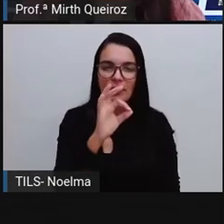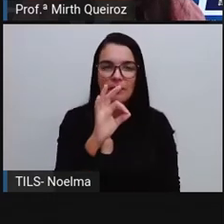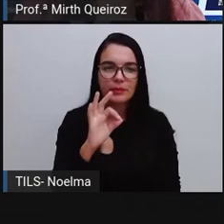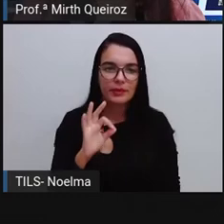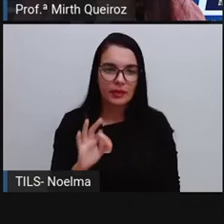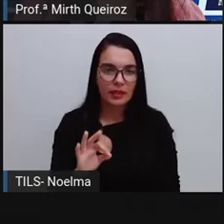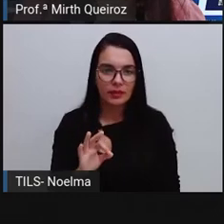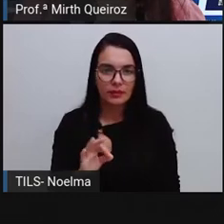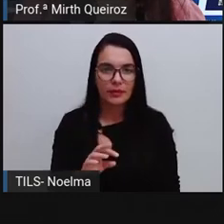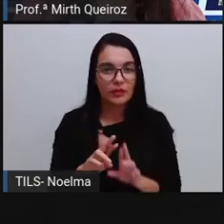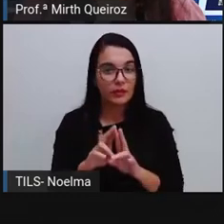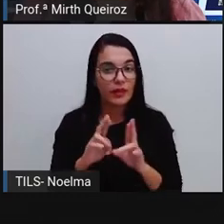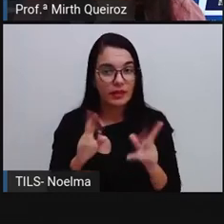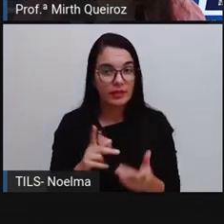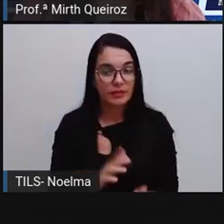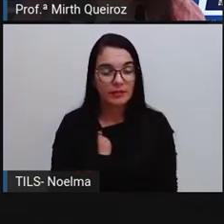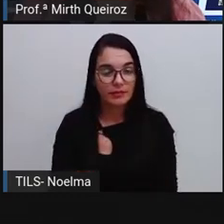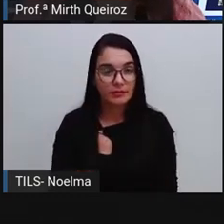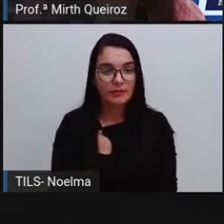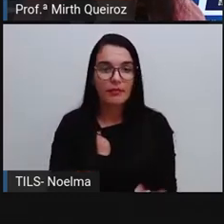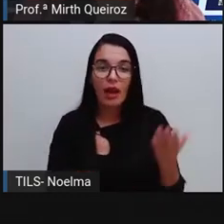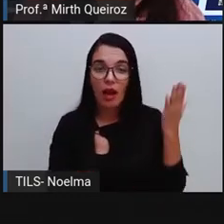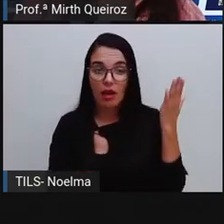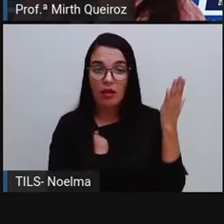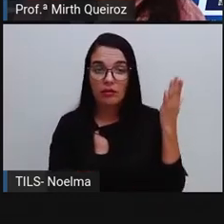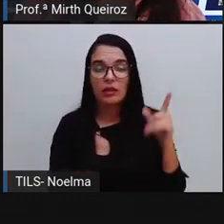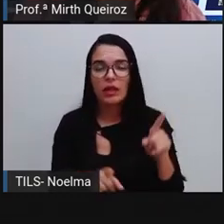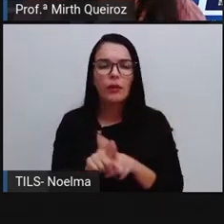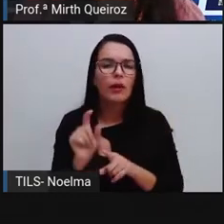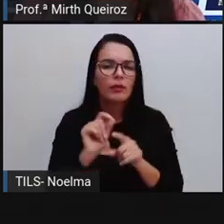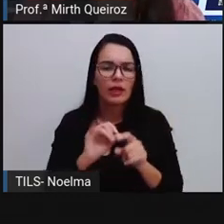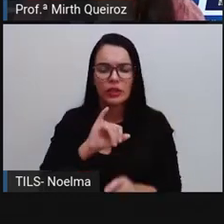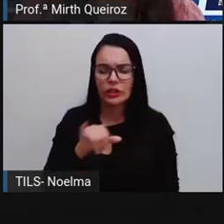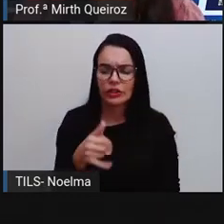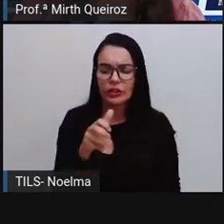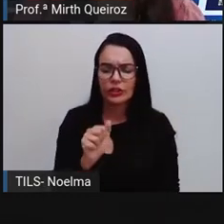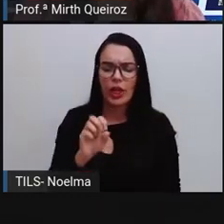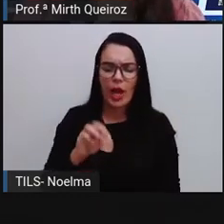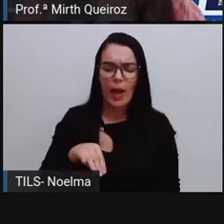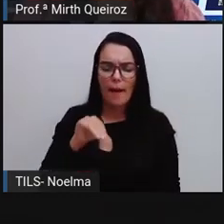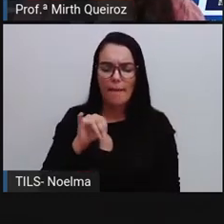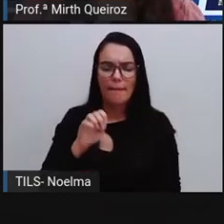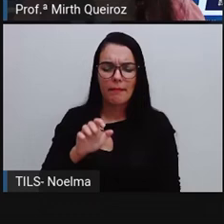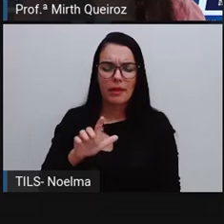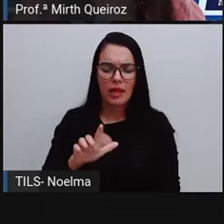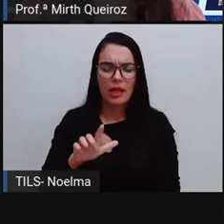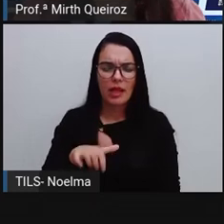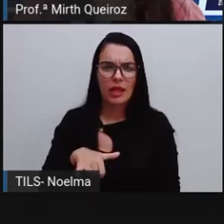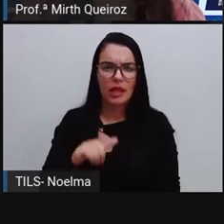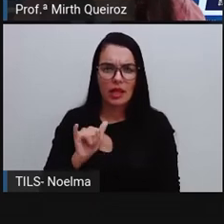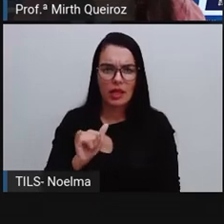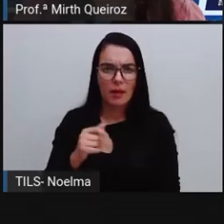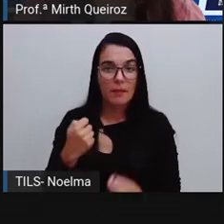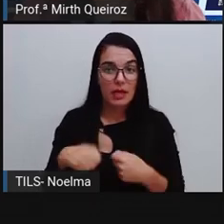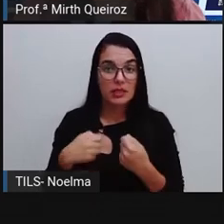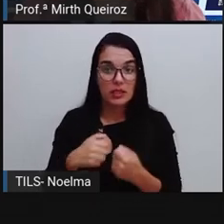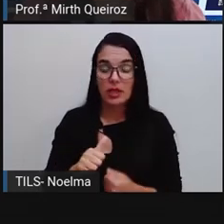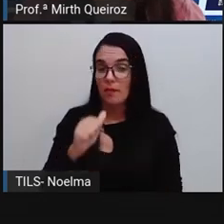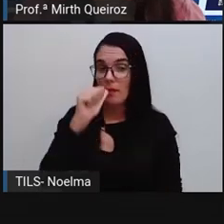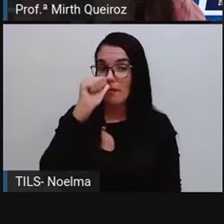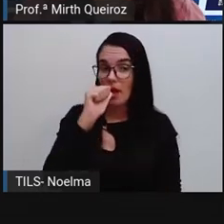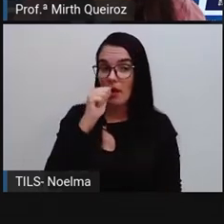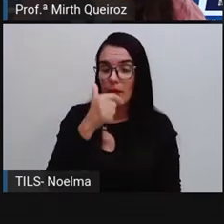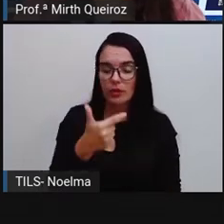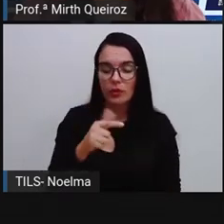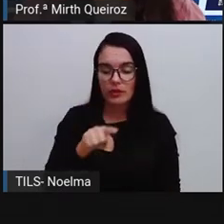15% a diferença. Jamile, ela precisa tomar 2,5 litros de água por dia. Isso corresponde a